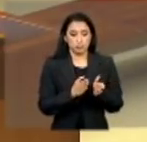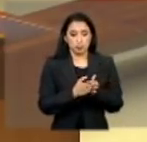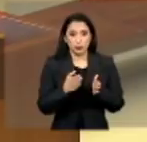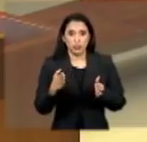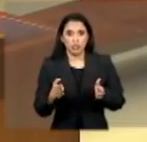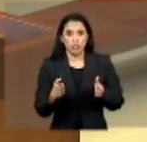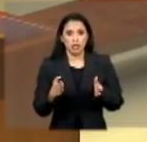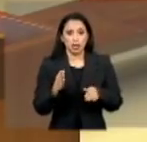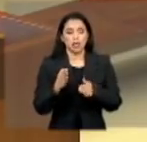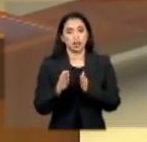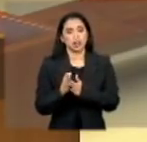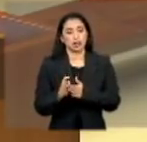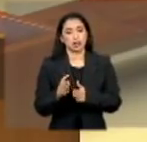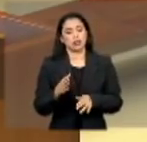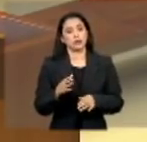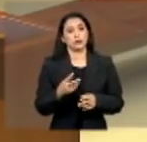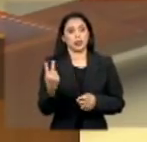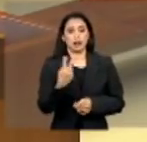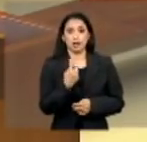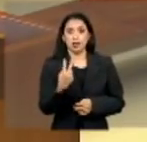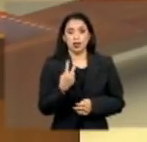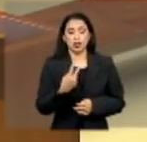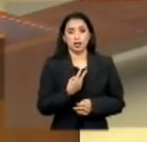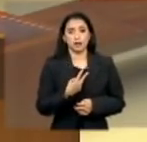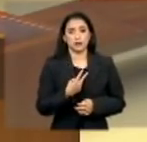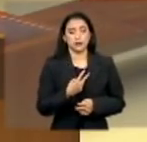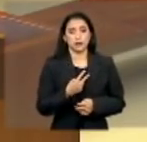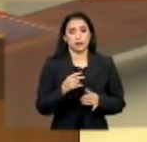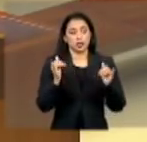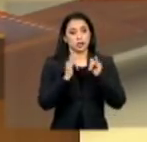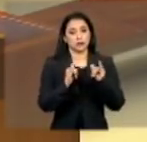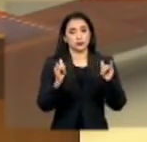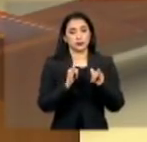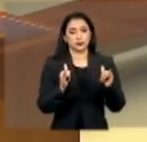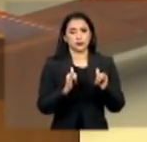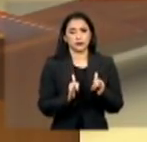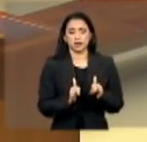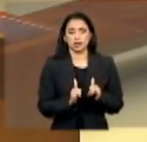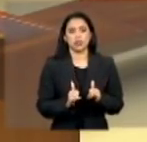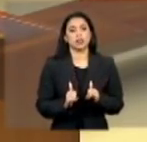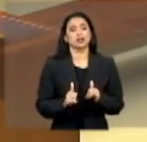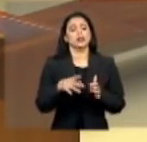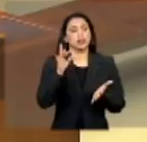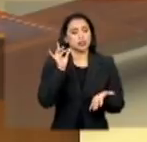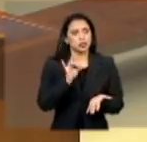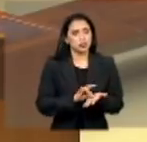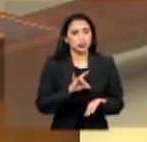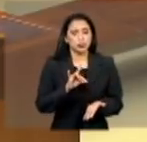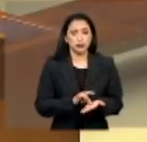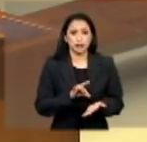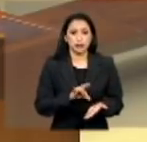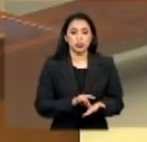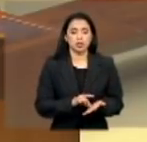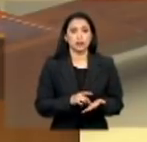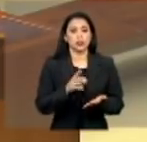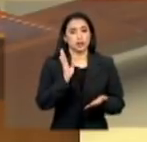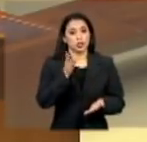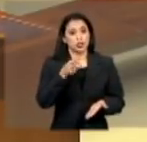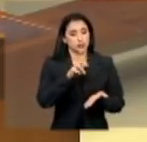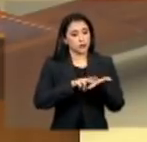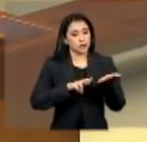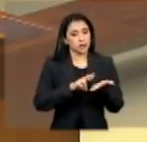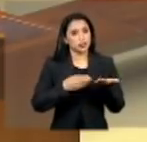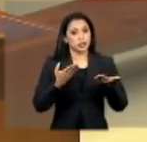informações de primeiro grau lindas ipsis literis pelo eminente relator aqui não teve o cuidado